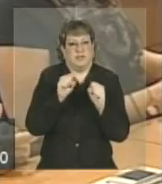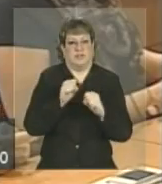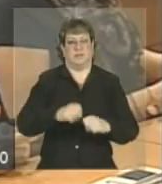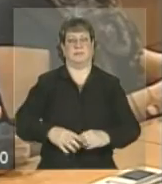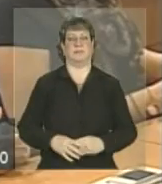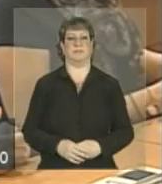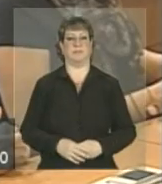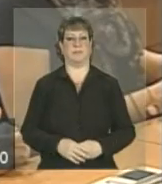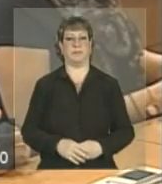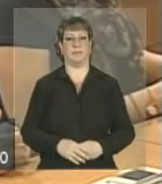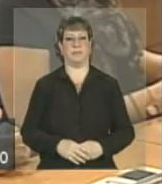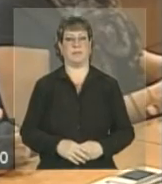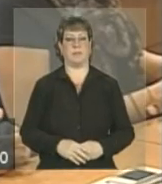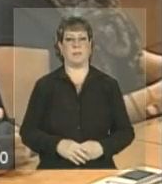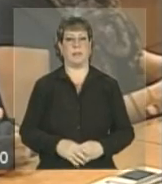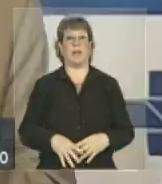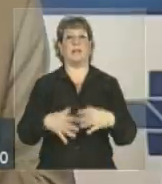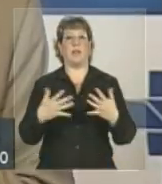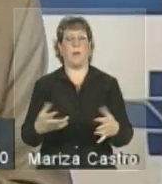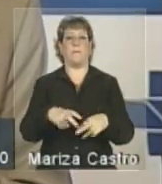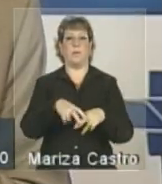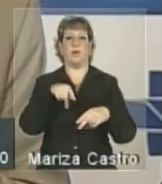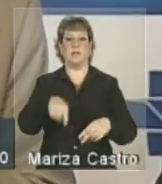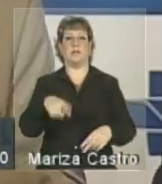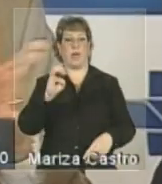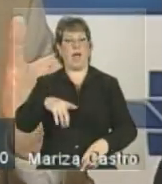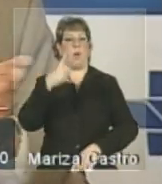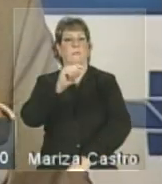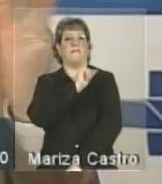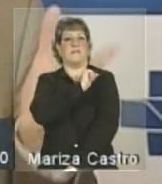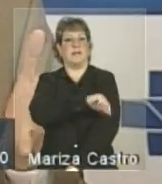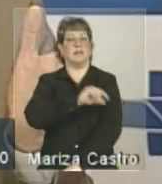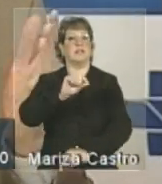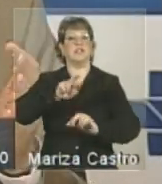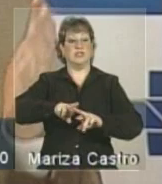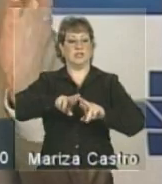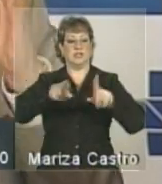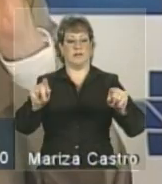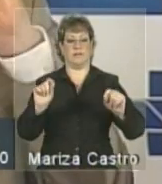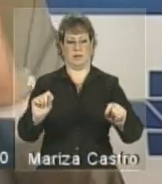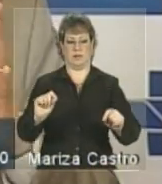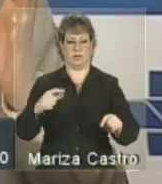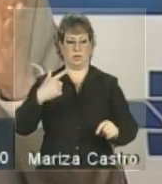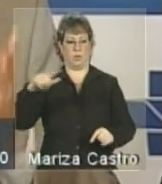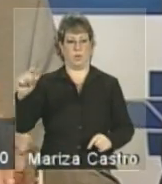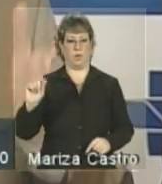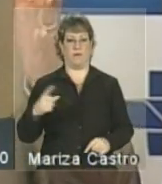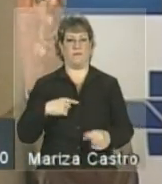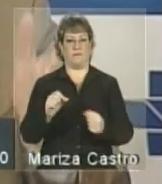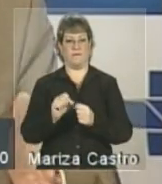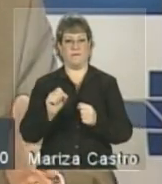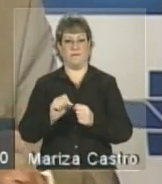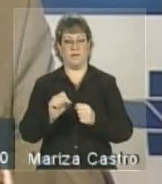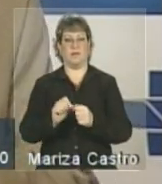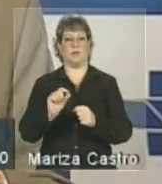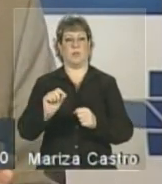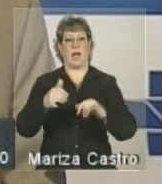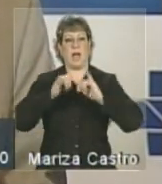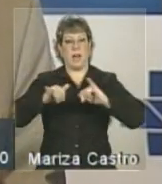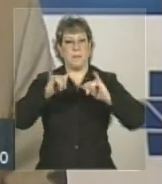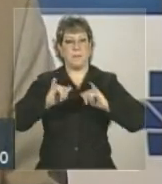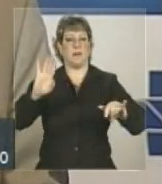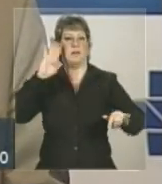época. É, portanto, uma vacina diferente das outras. É uma vacina feita para uso em